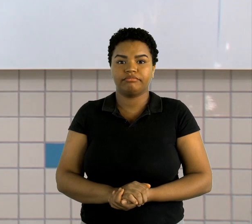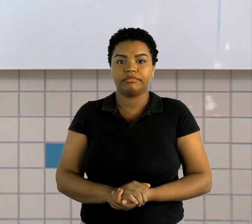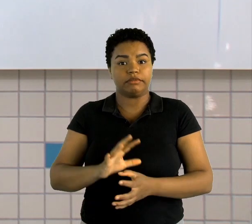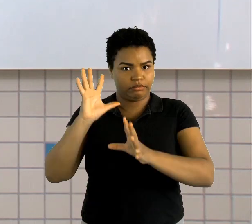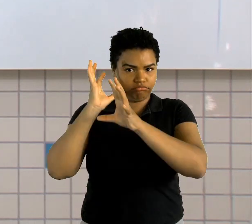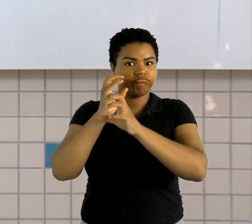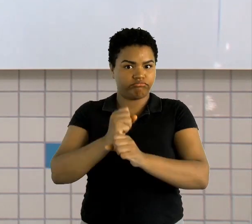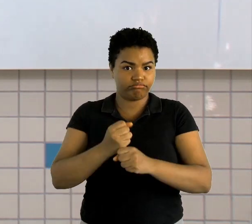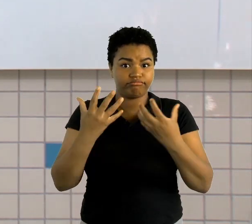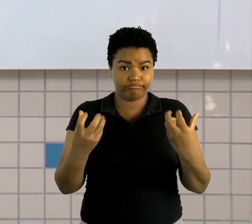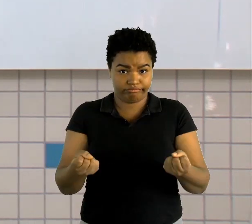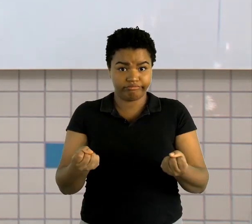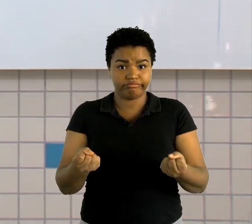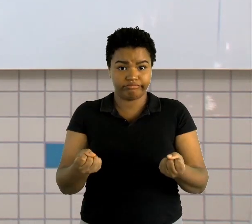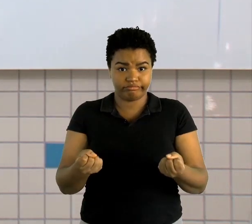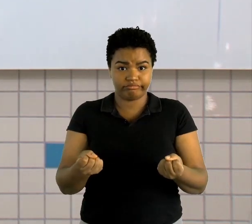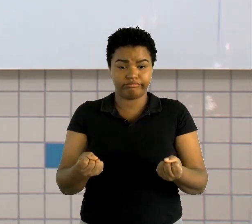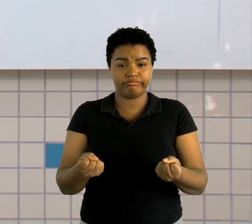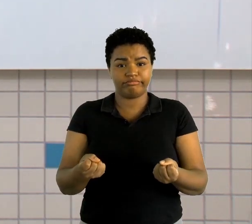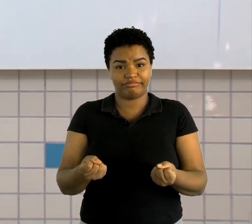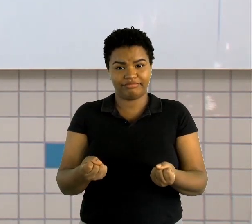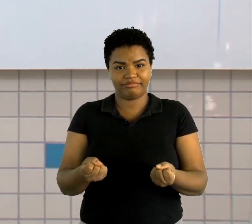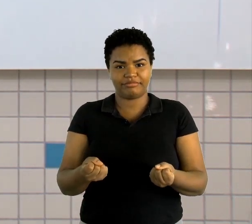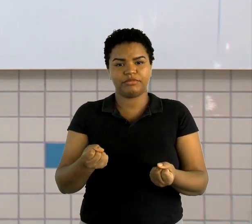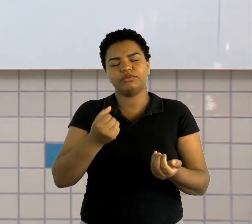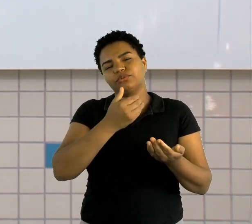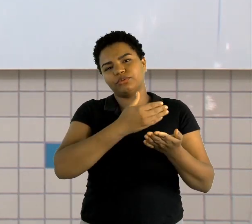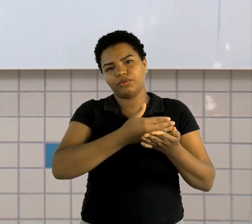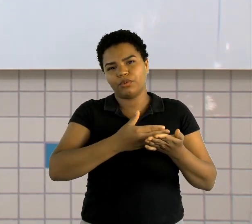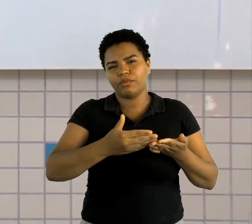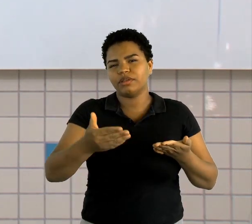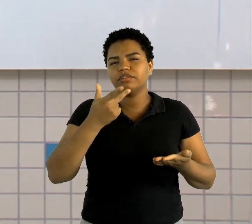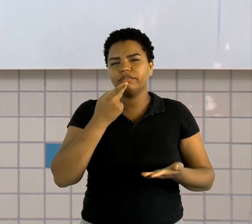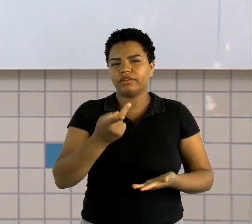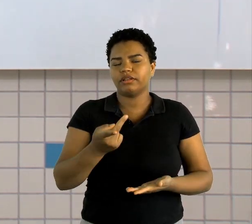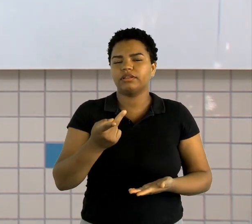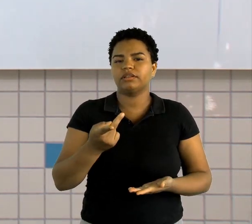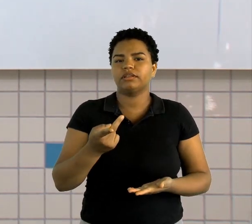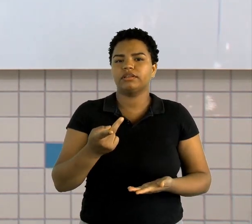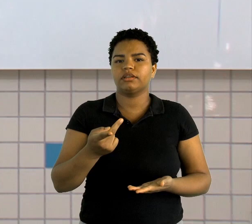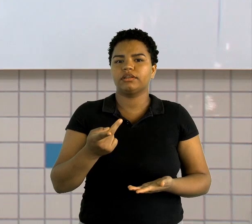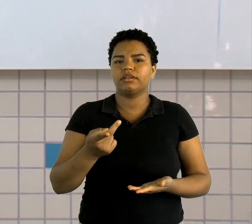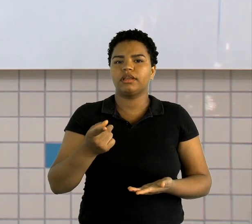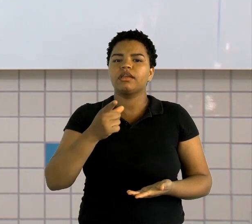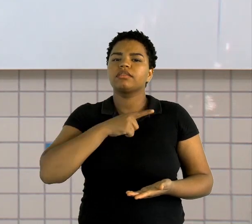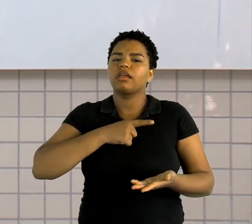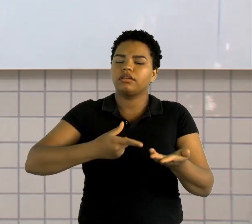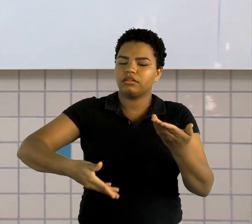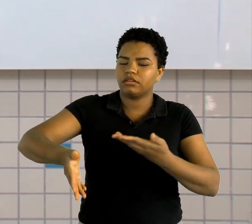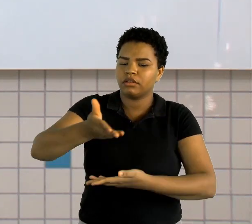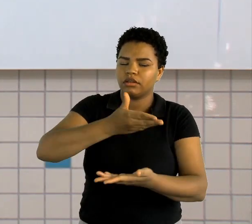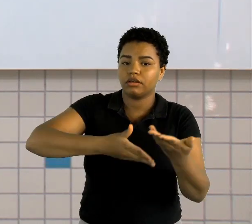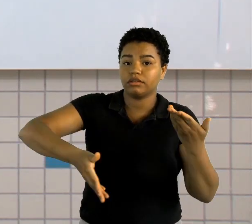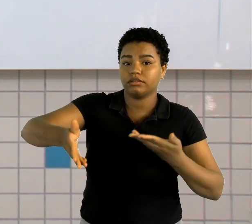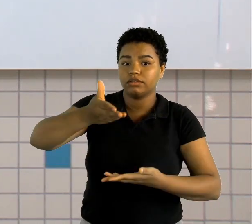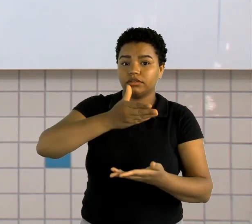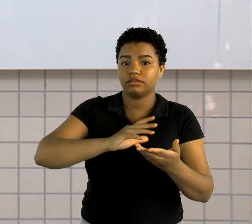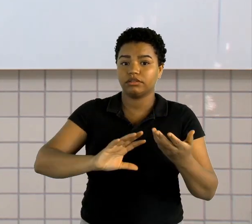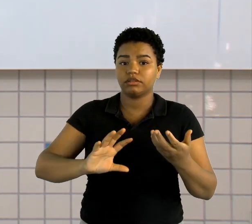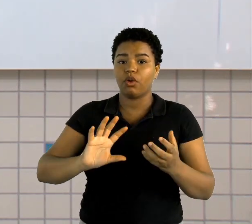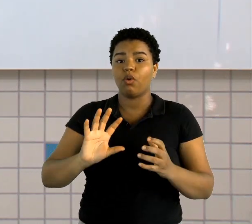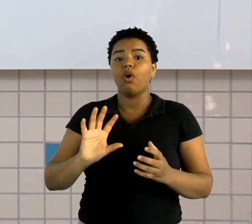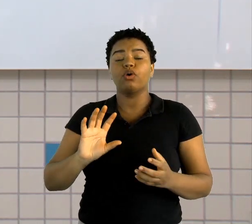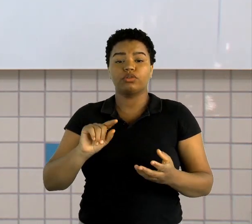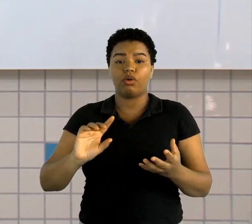resumo? Vamos ver se você entendeu. No início, eu falei que existe uma interação entre os vários fatores